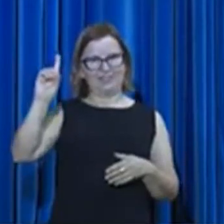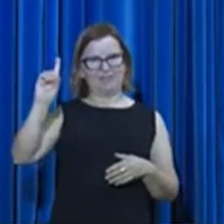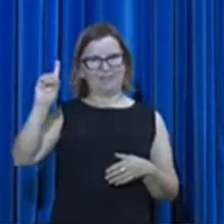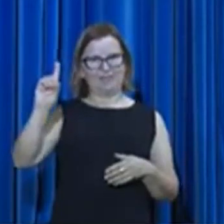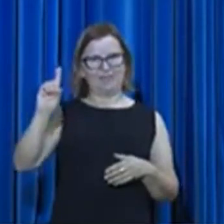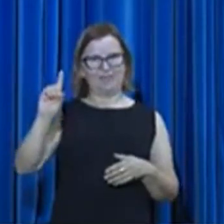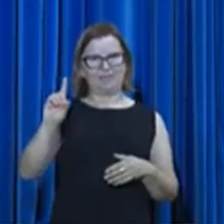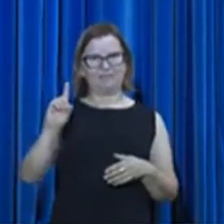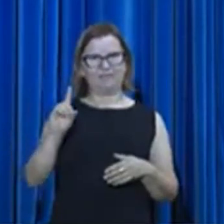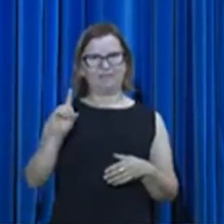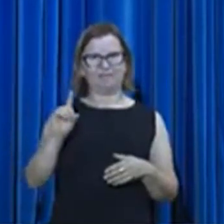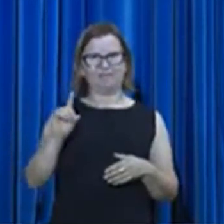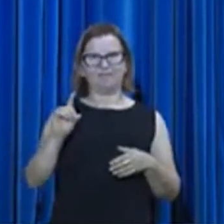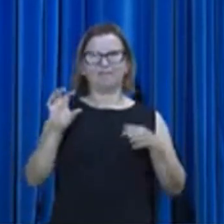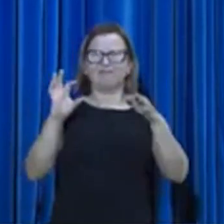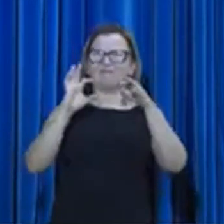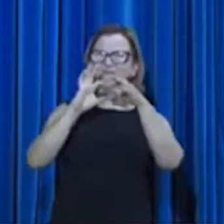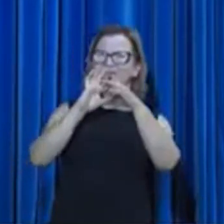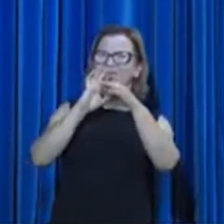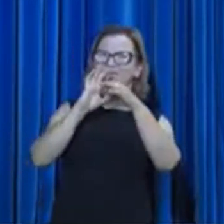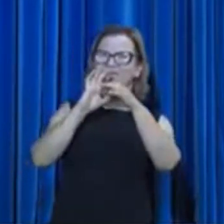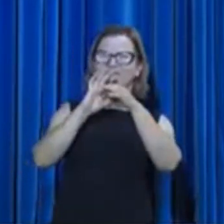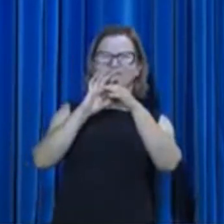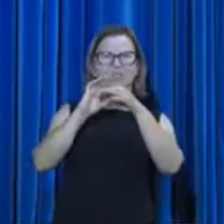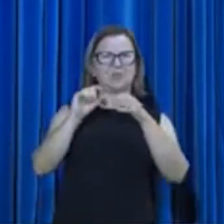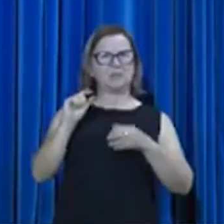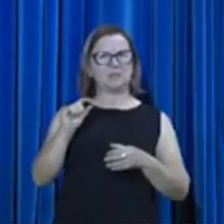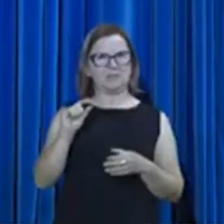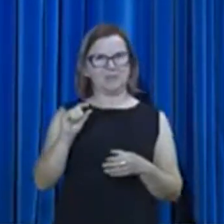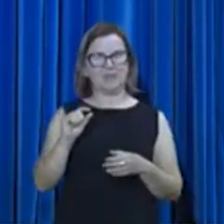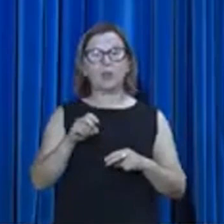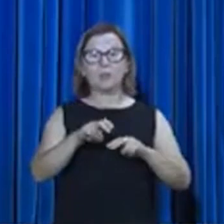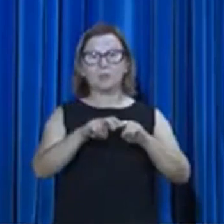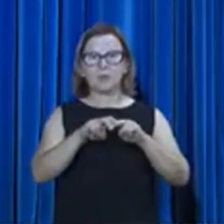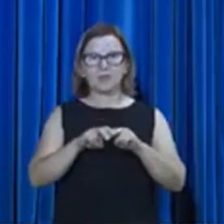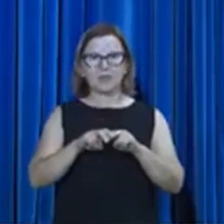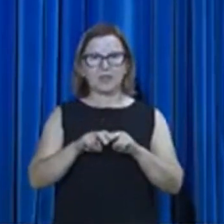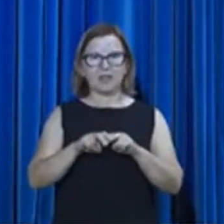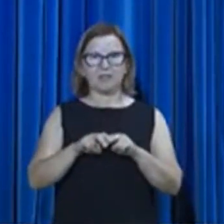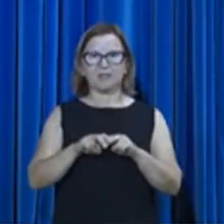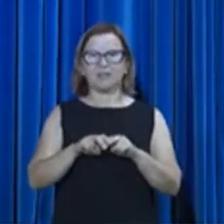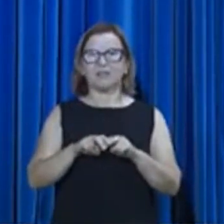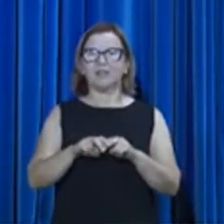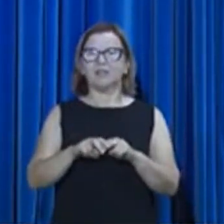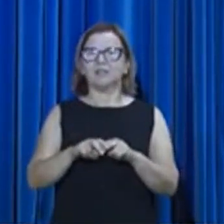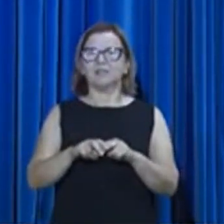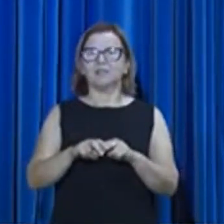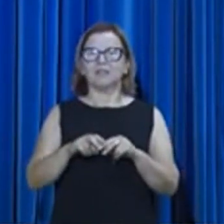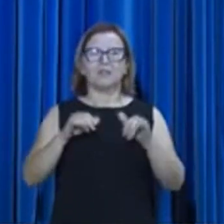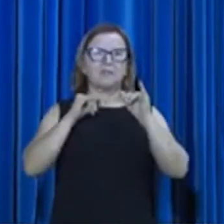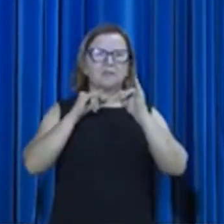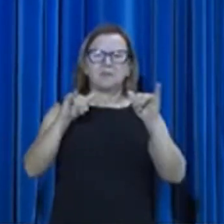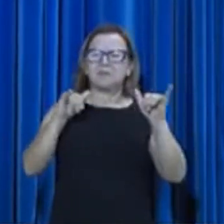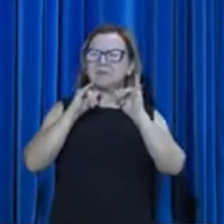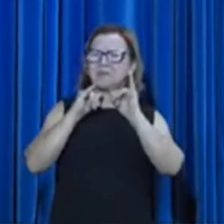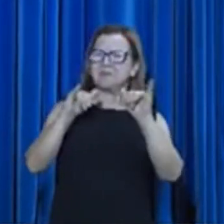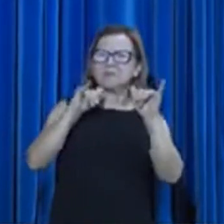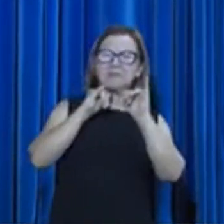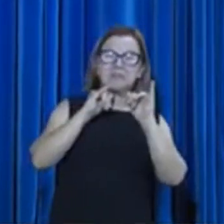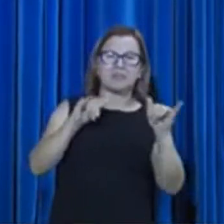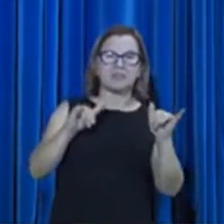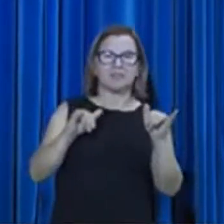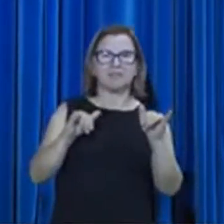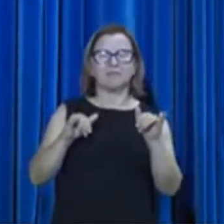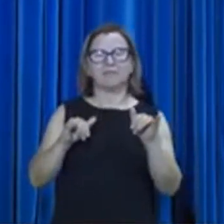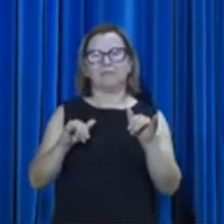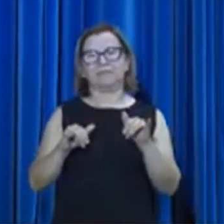relacionado tão superficialmente por causa de tantas fontes de informação e pouca atenção à palavra, por outro lado